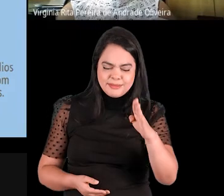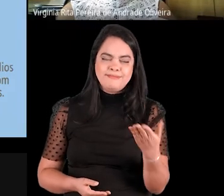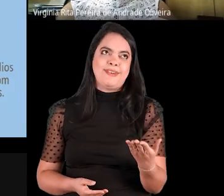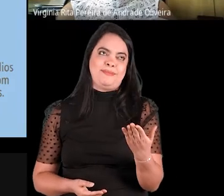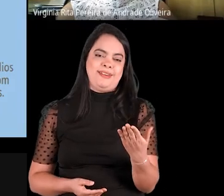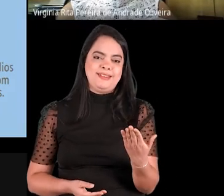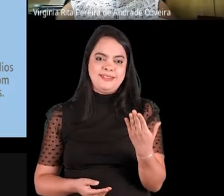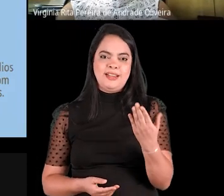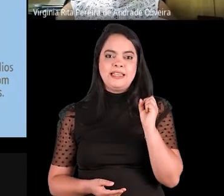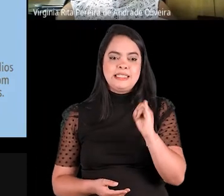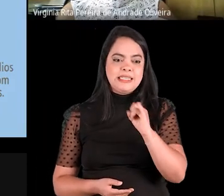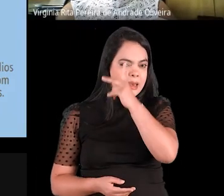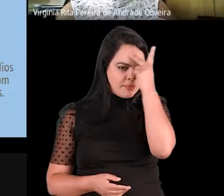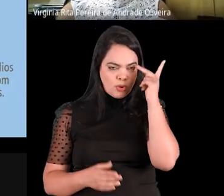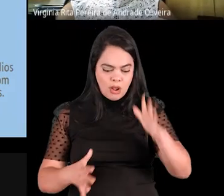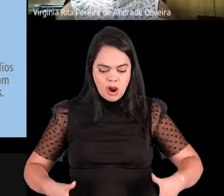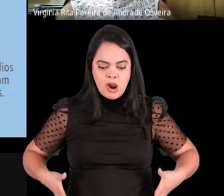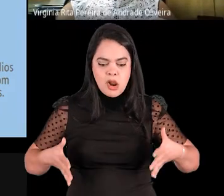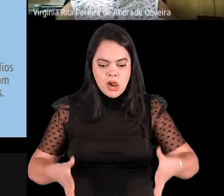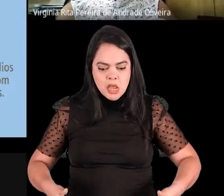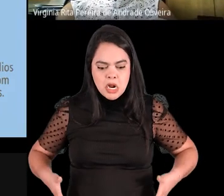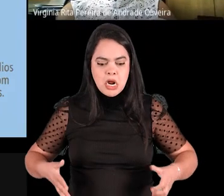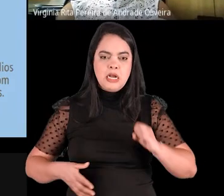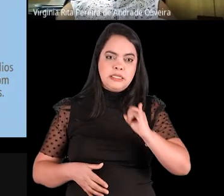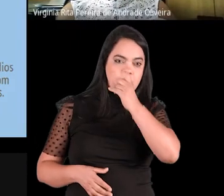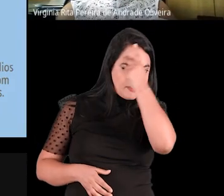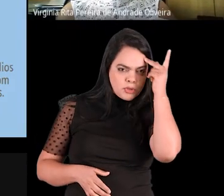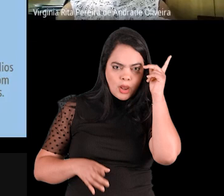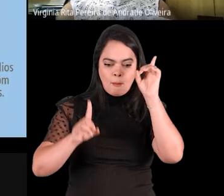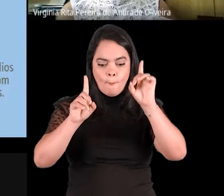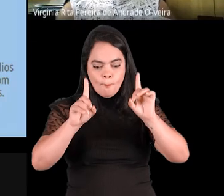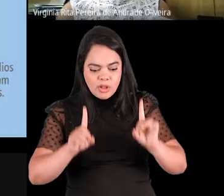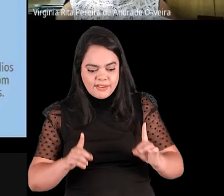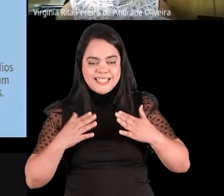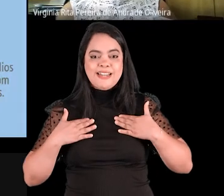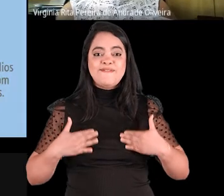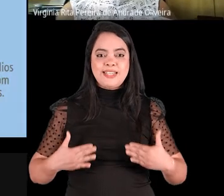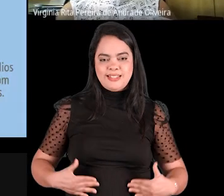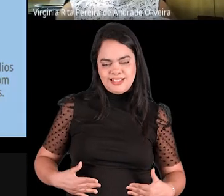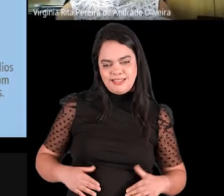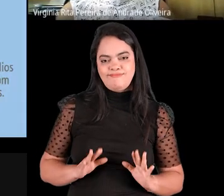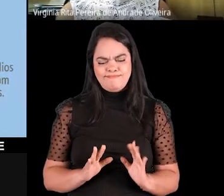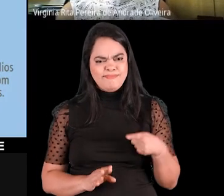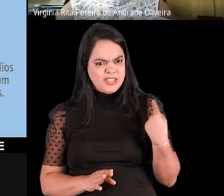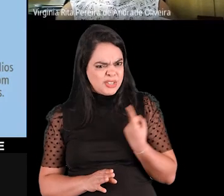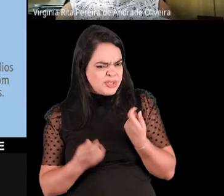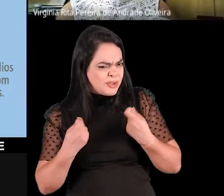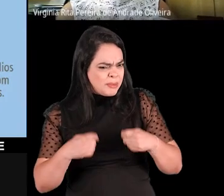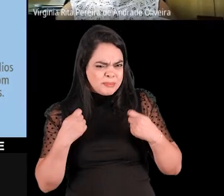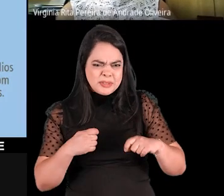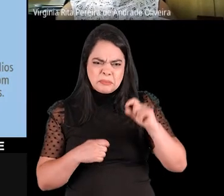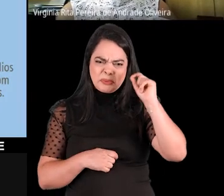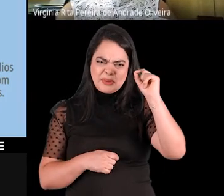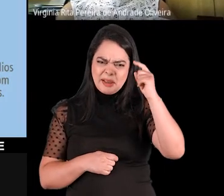é cadeirante, né? Se a pessoa tem uma deficiência física. Então, a gente precisa romper com essa ideia